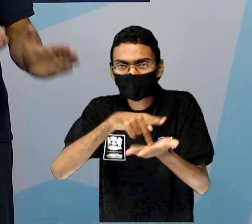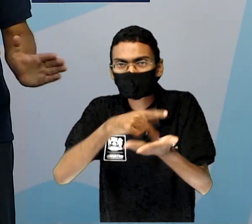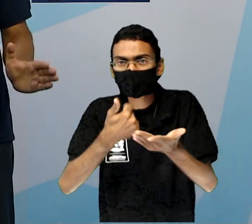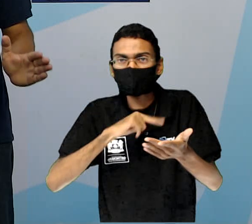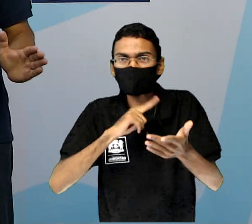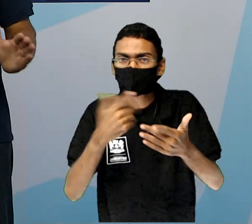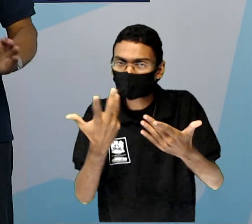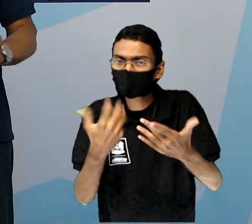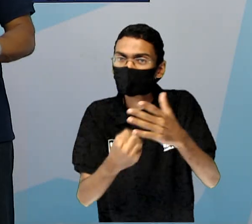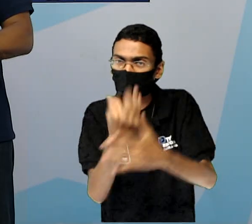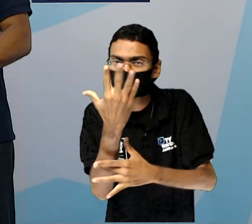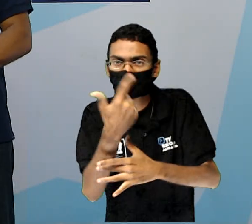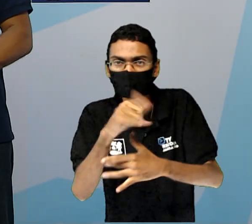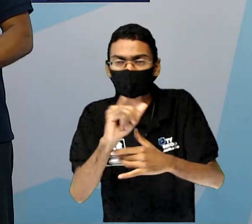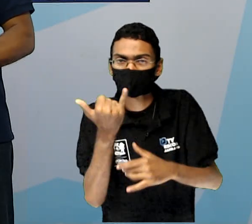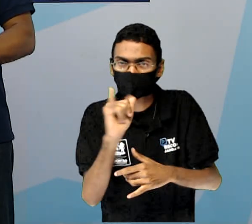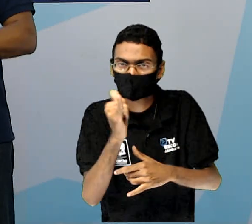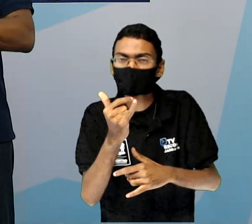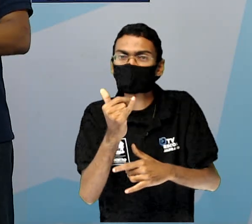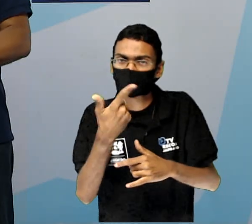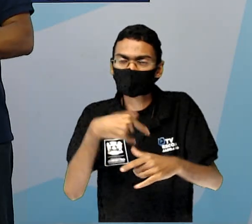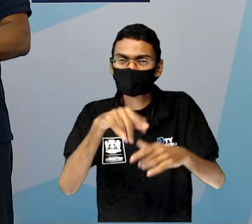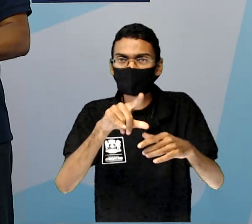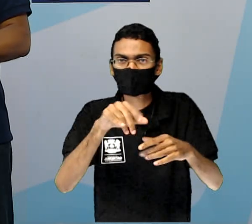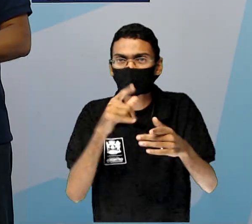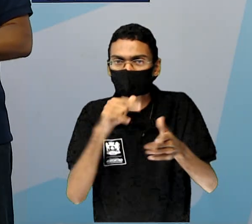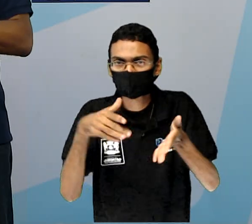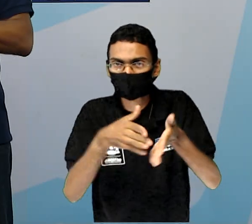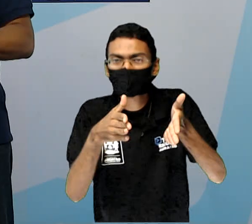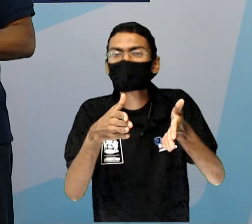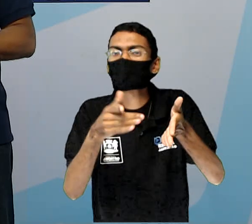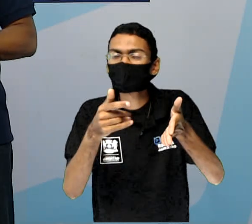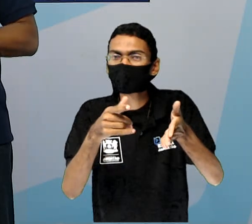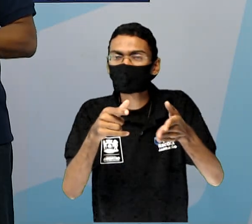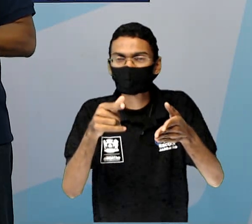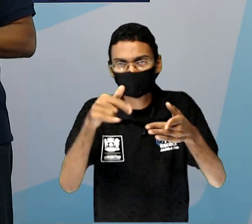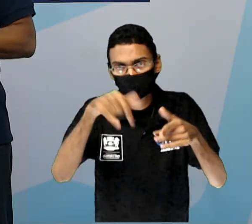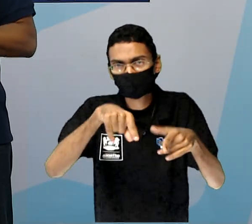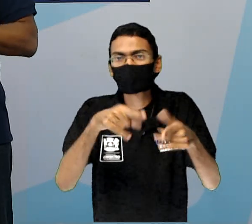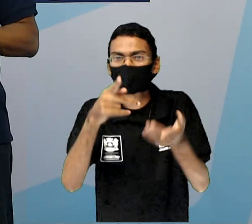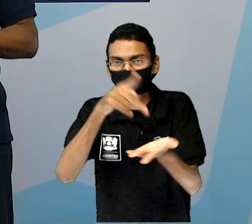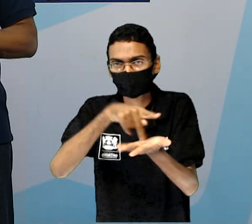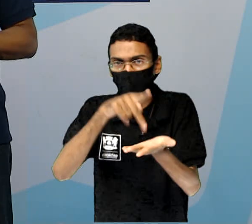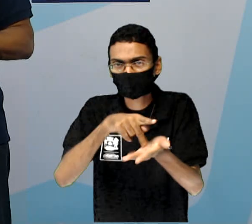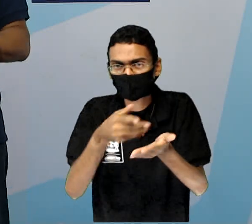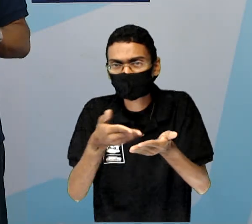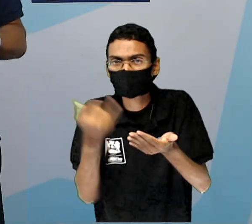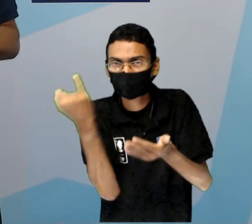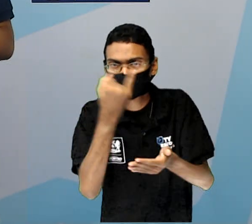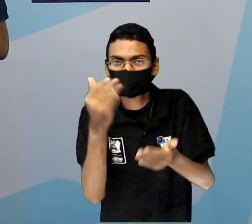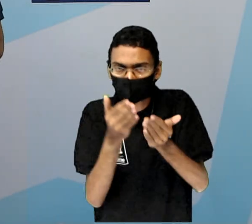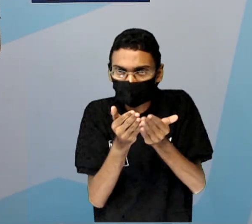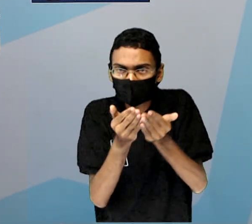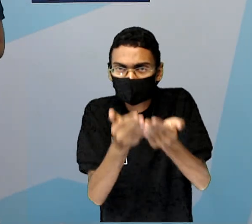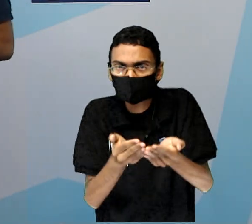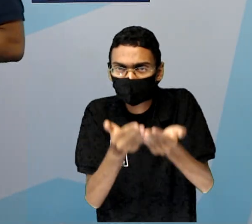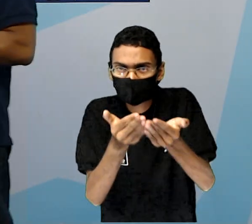numa das nossas aulas a relação entre rios de planalto e rios de planície. A gente viu que os rios de planalto se prestavam à